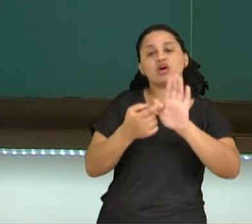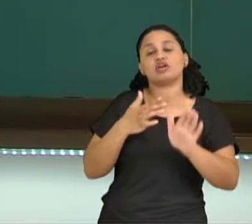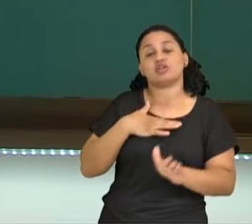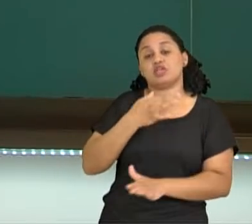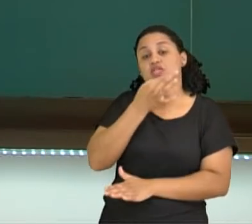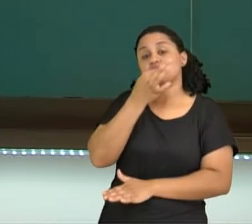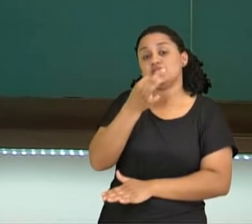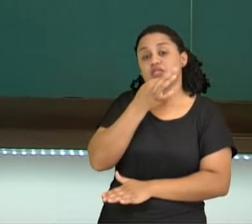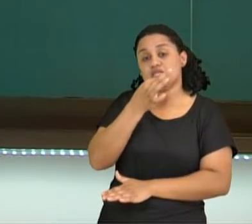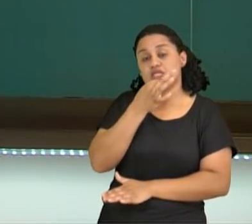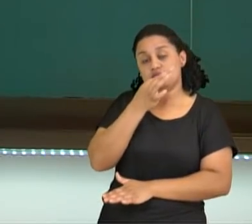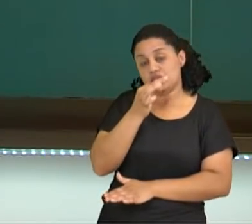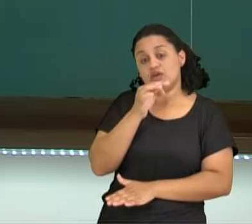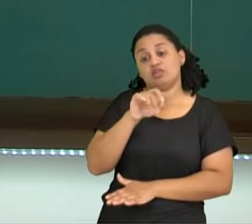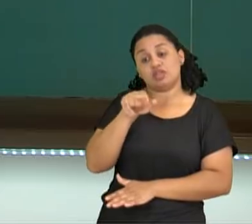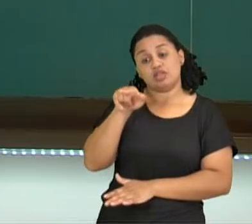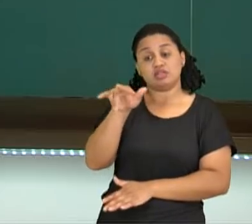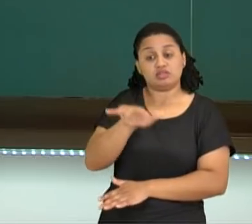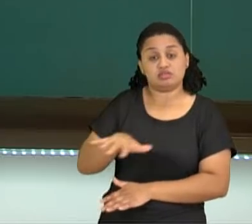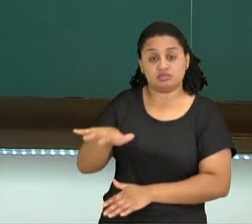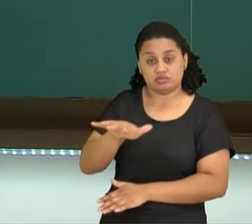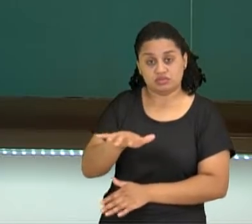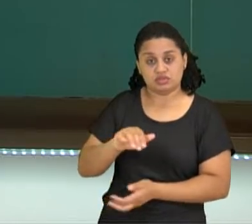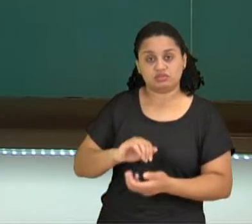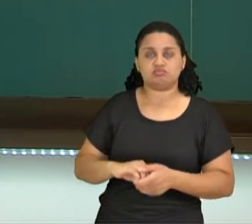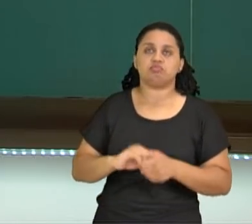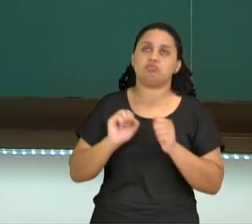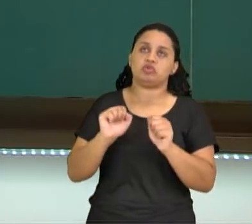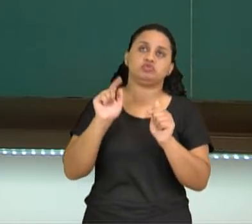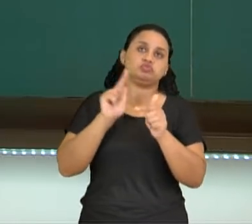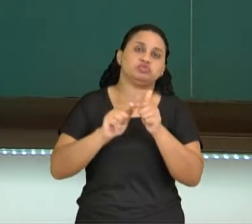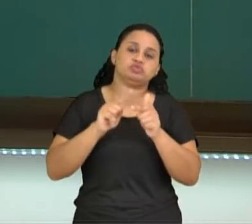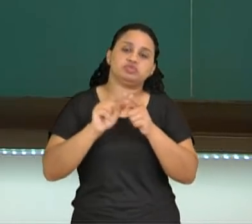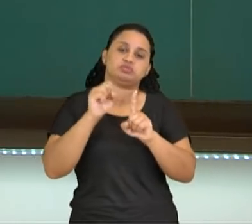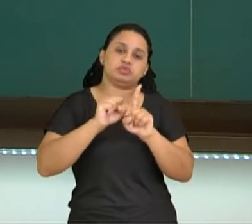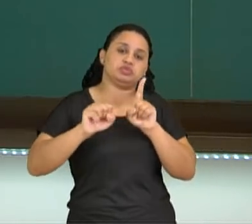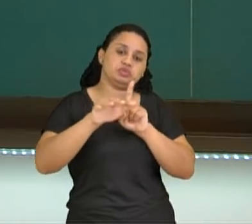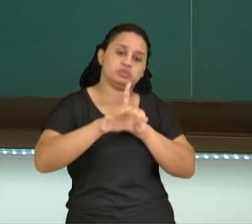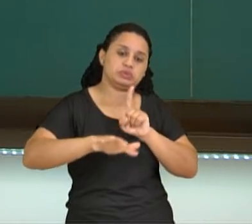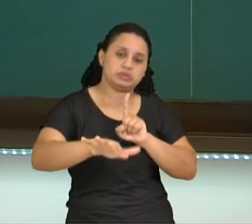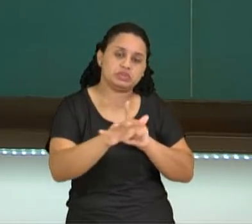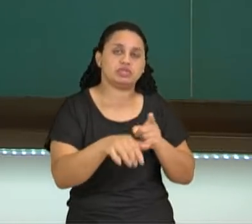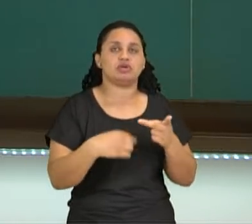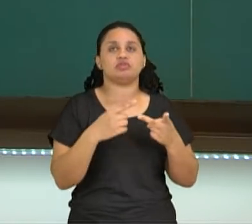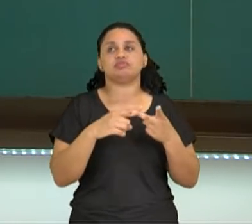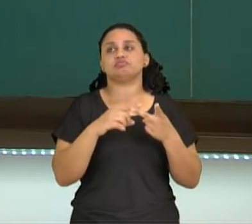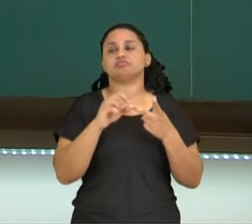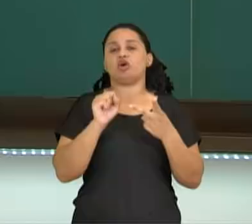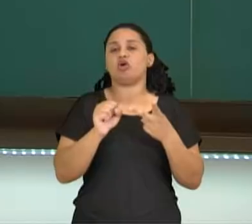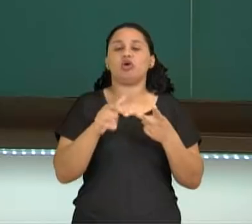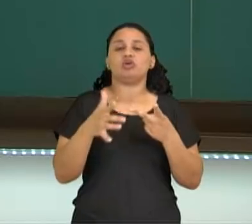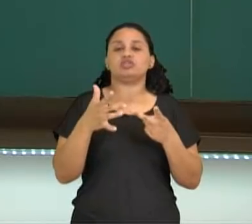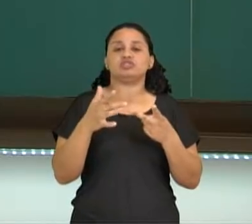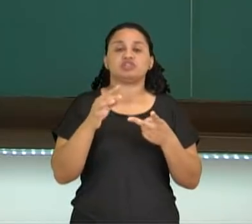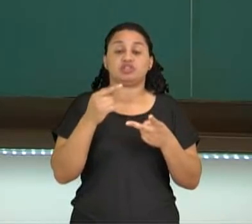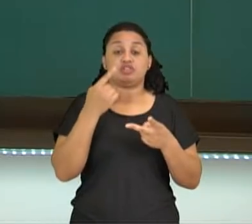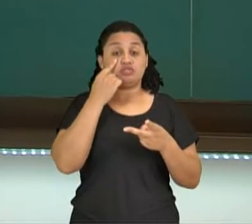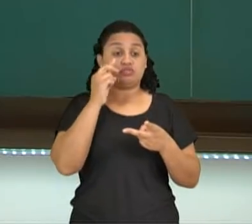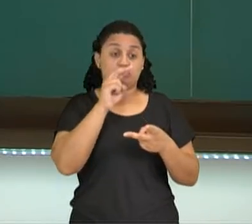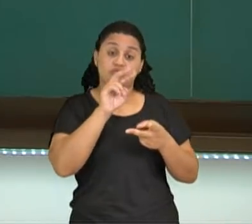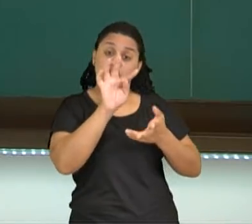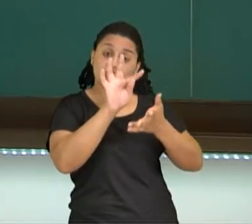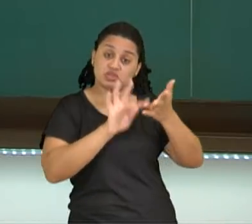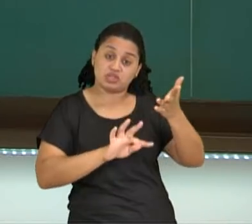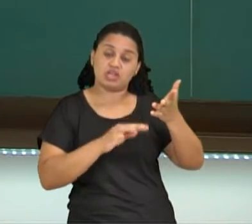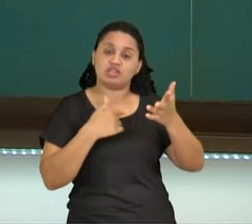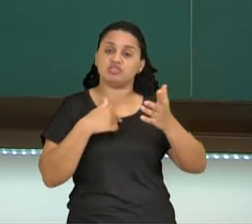essa situação, né? Que seria um problema social, pode ser o quê? A questão do texto que nós vimos sobre as palavras, a